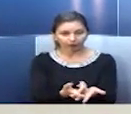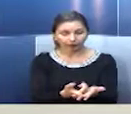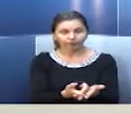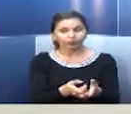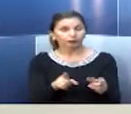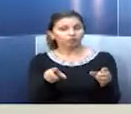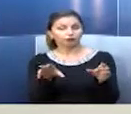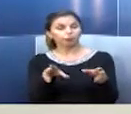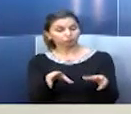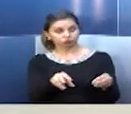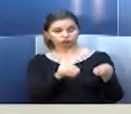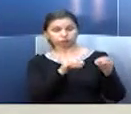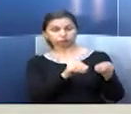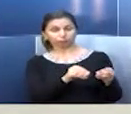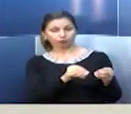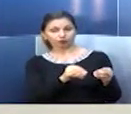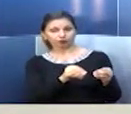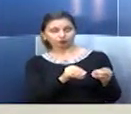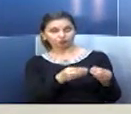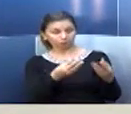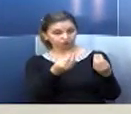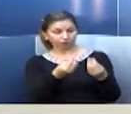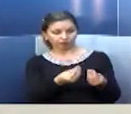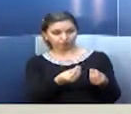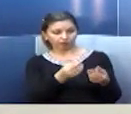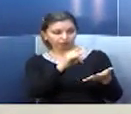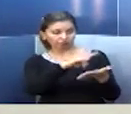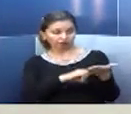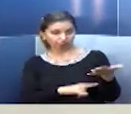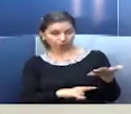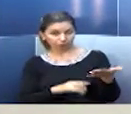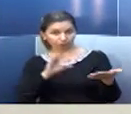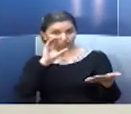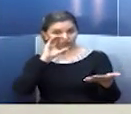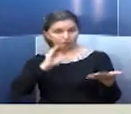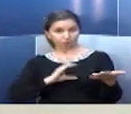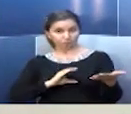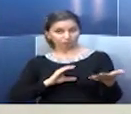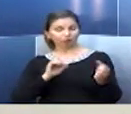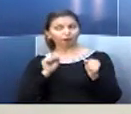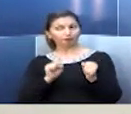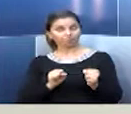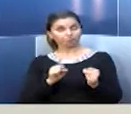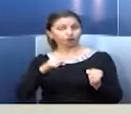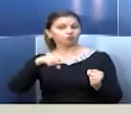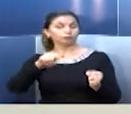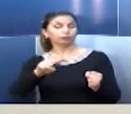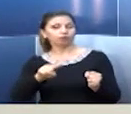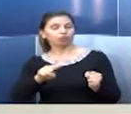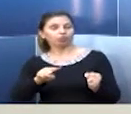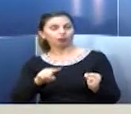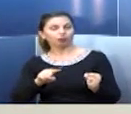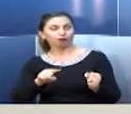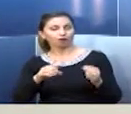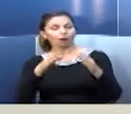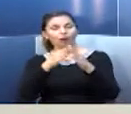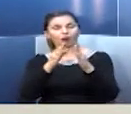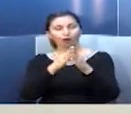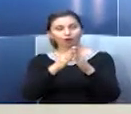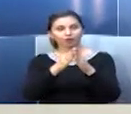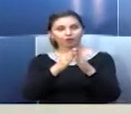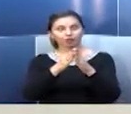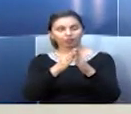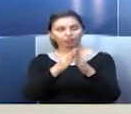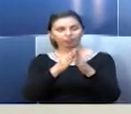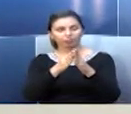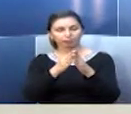mãos, o cidadão poderá comparecer, por exemplo, a uma casa lotérica